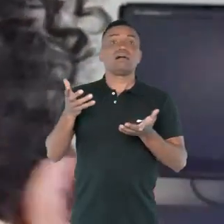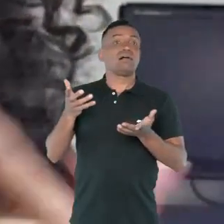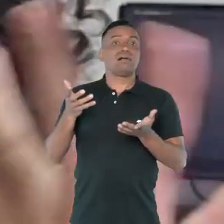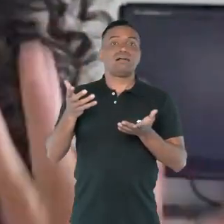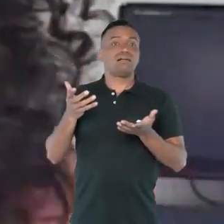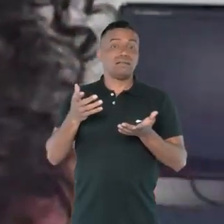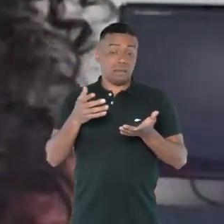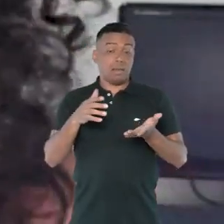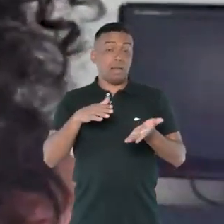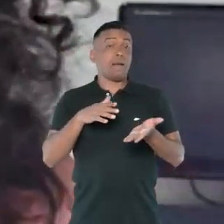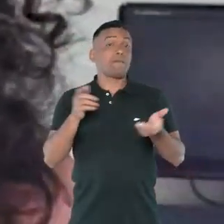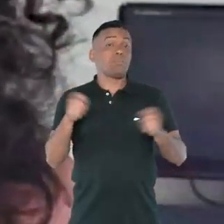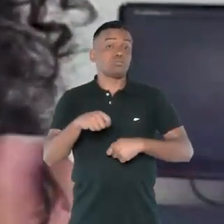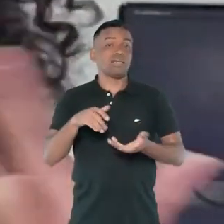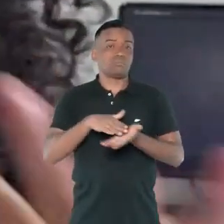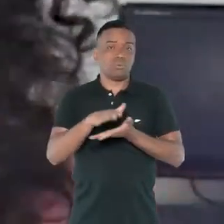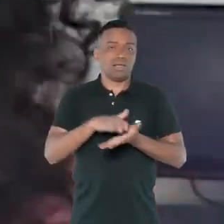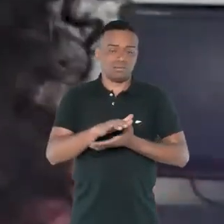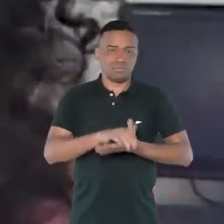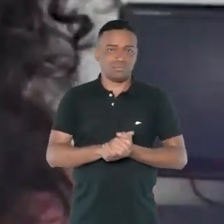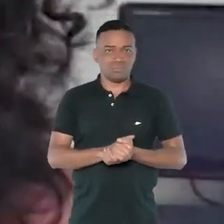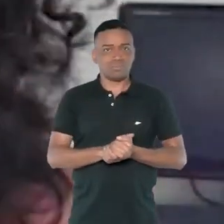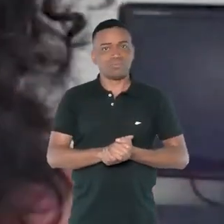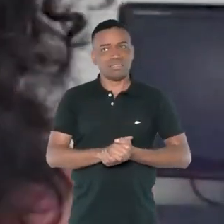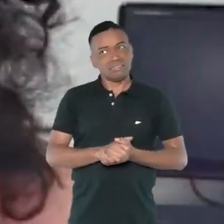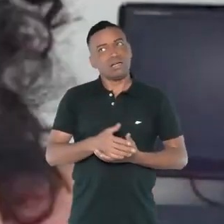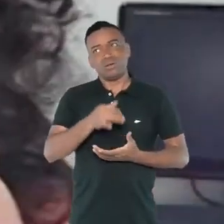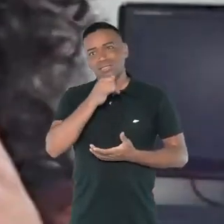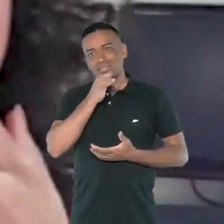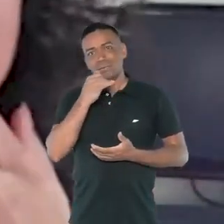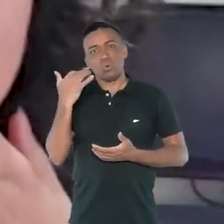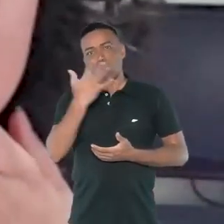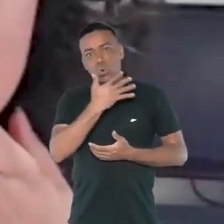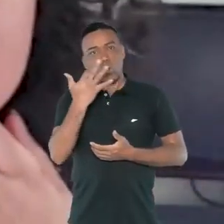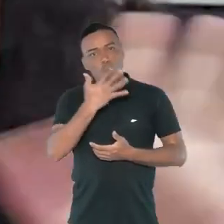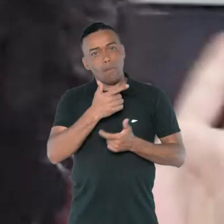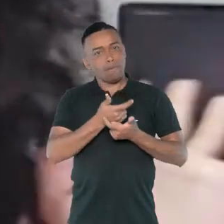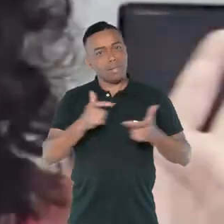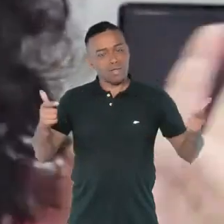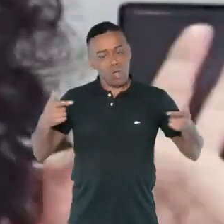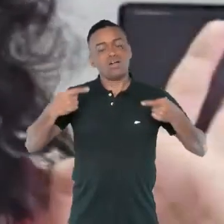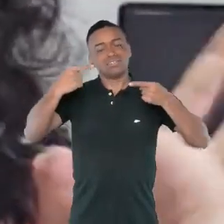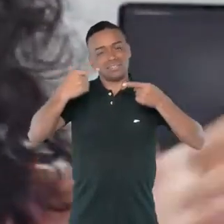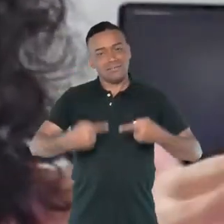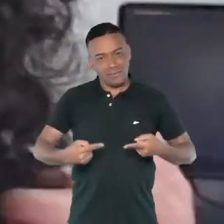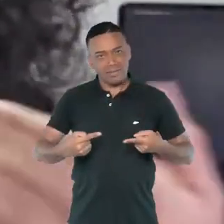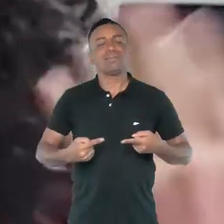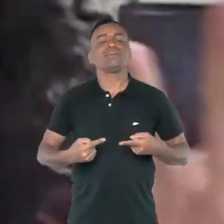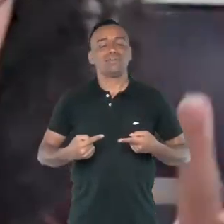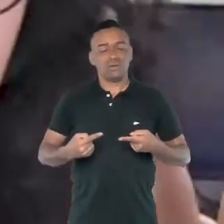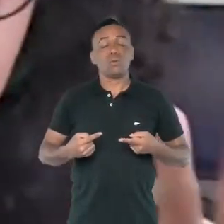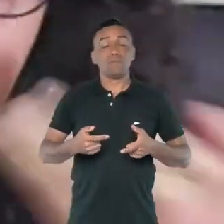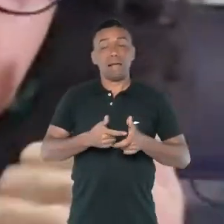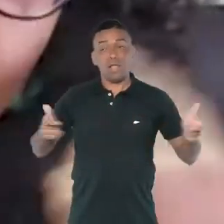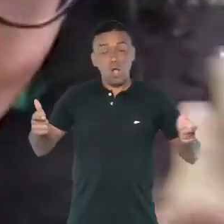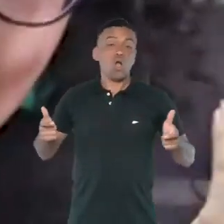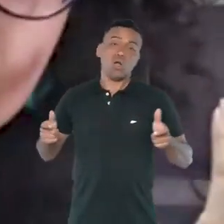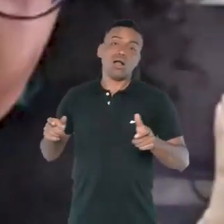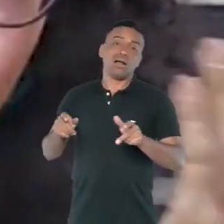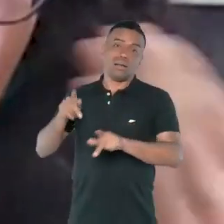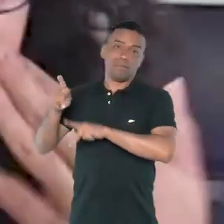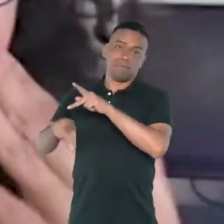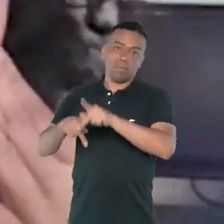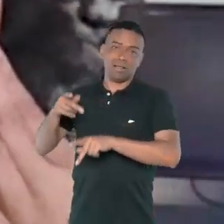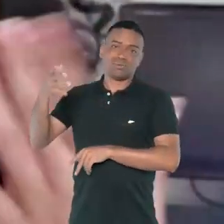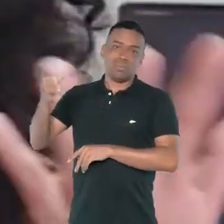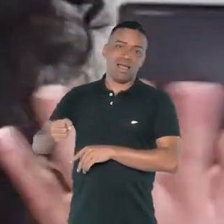está sendo ofertadas essas possibilidades de publicação? Então, se você não está olhando a cor, provavelmente a maior